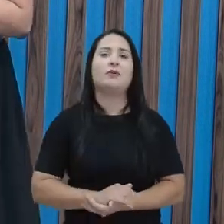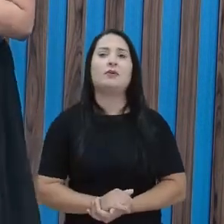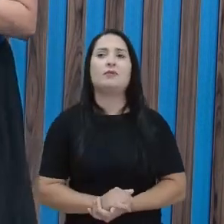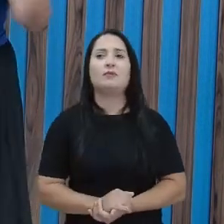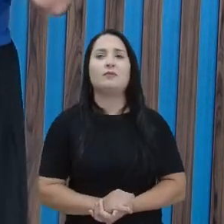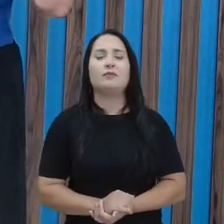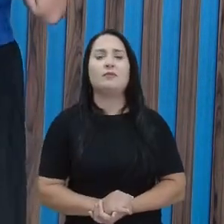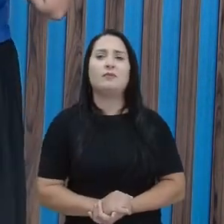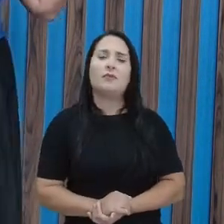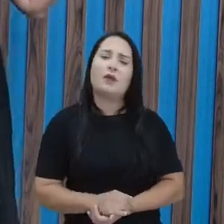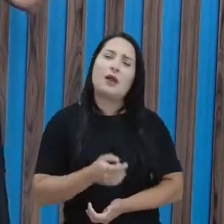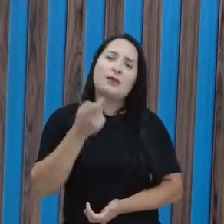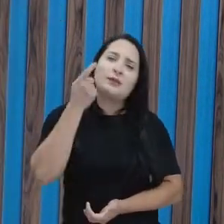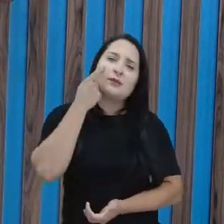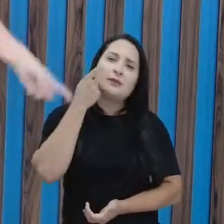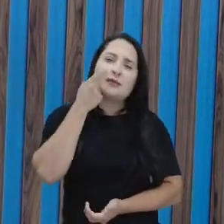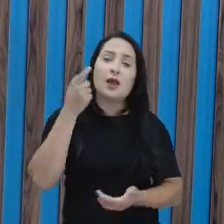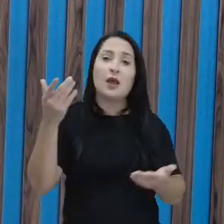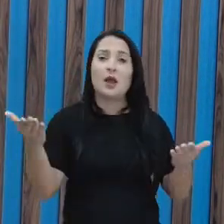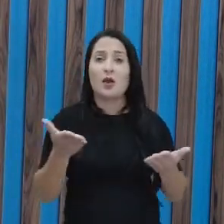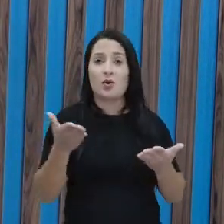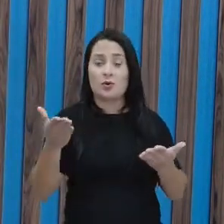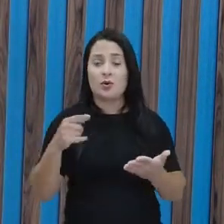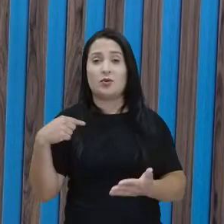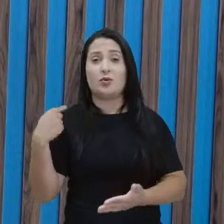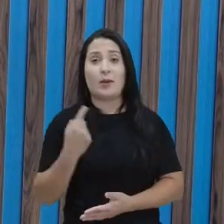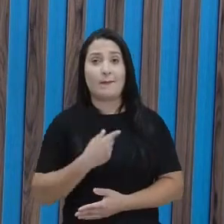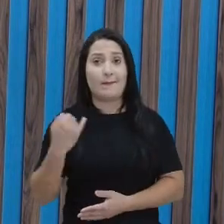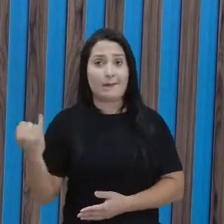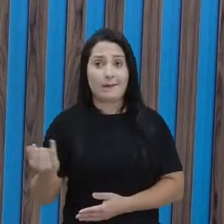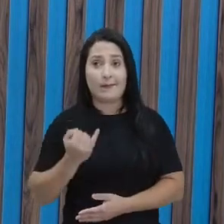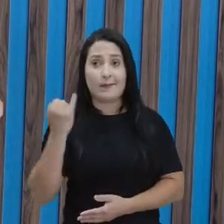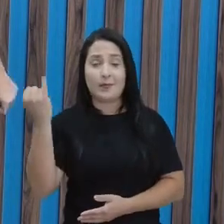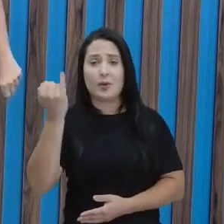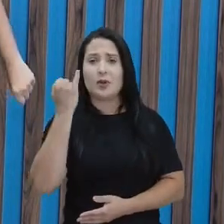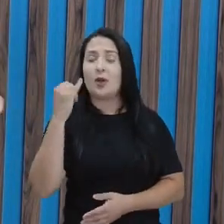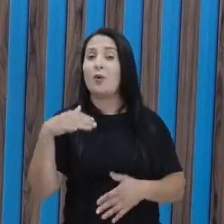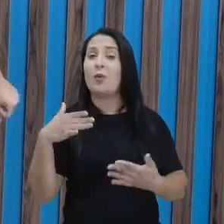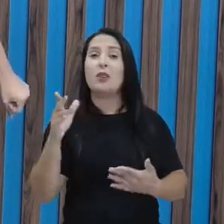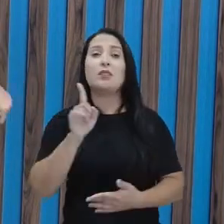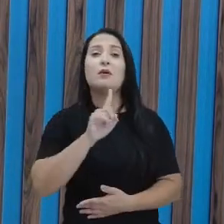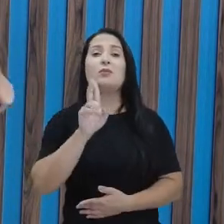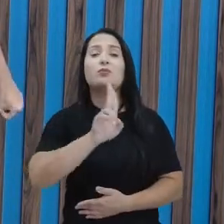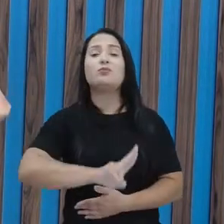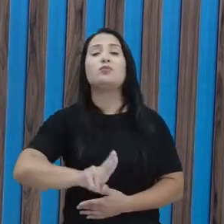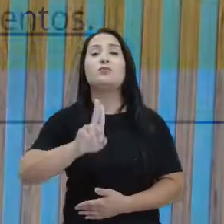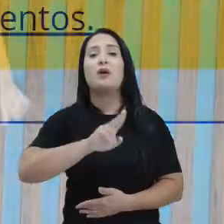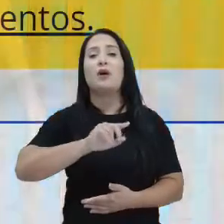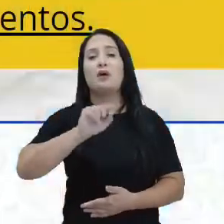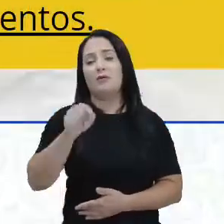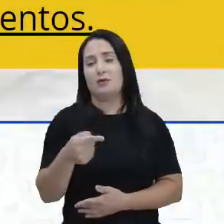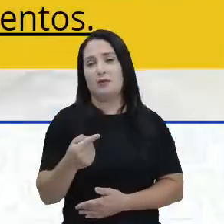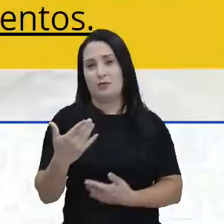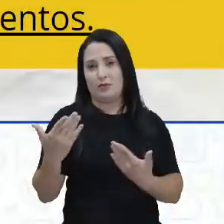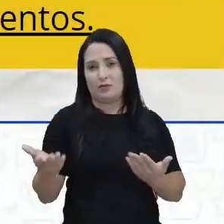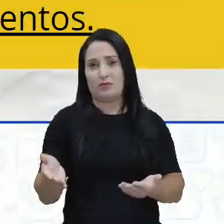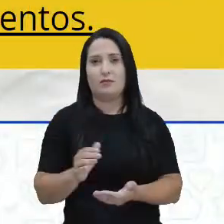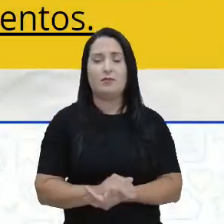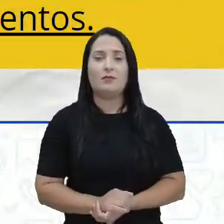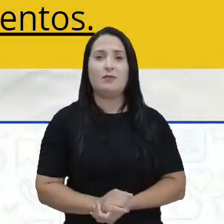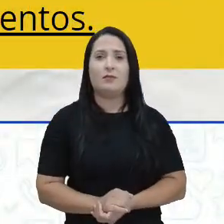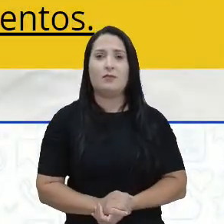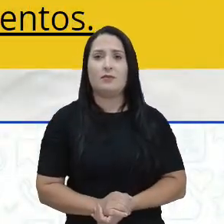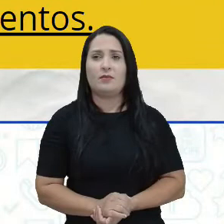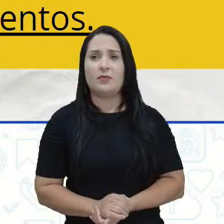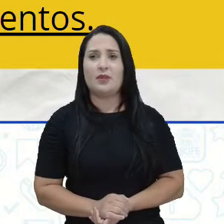tá? Atenção, que agora a gente vai para a parte crucial da aula, que é quando não usar vírgula. Ó, a ordem canônica, o que